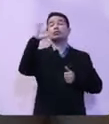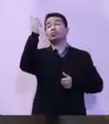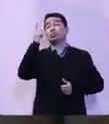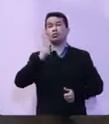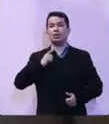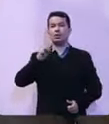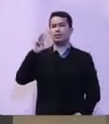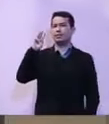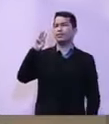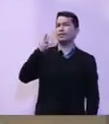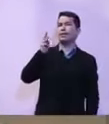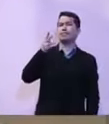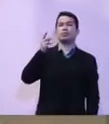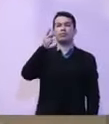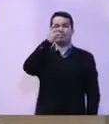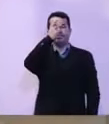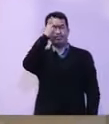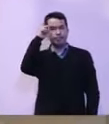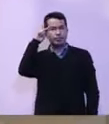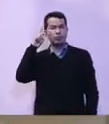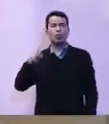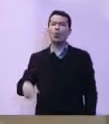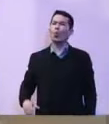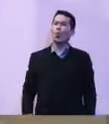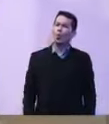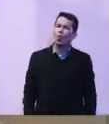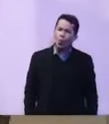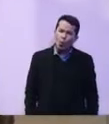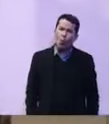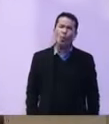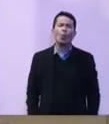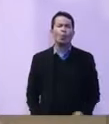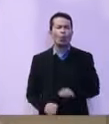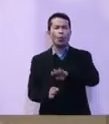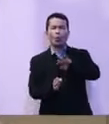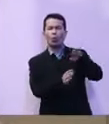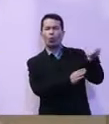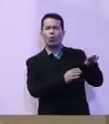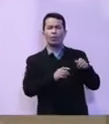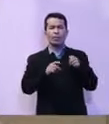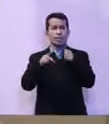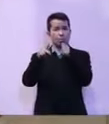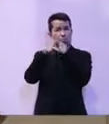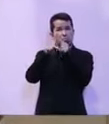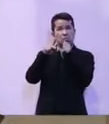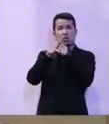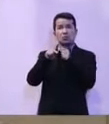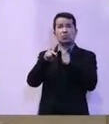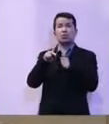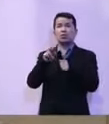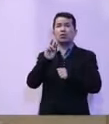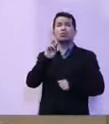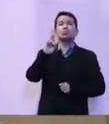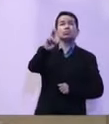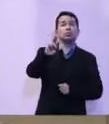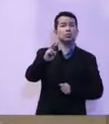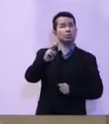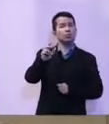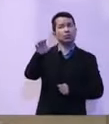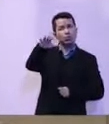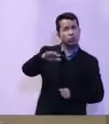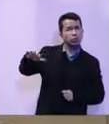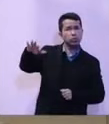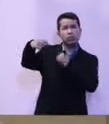3.000 pessoas. A resposta de Pedro à pergunta daqueles homens, o que nós vamos fazer agora? Foi